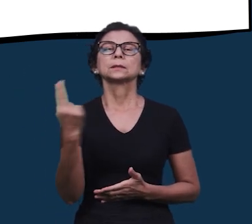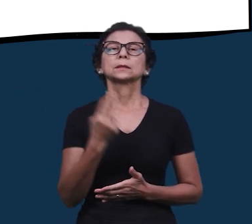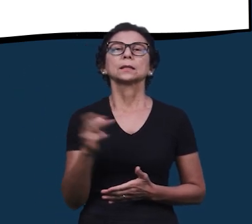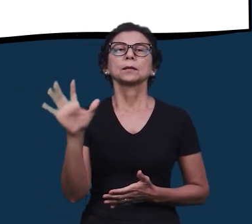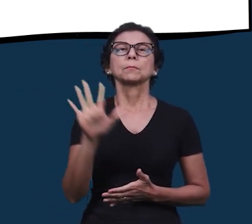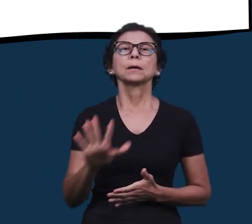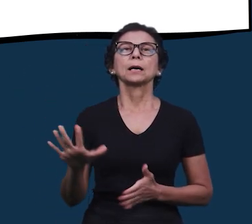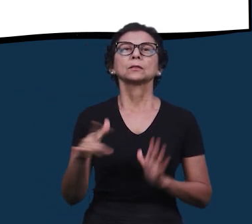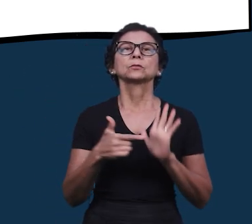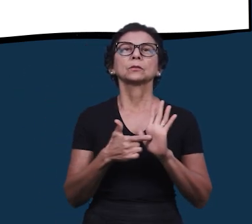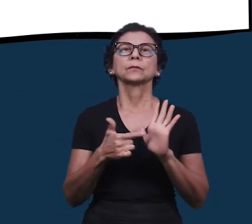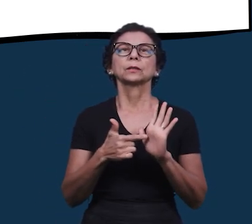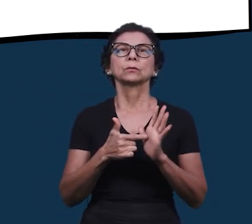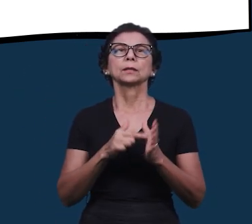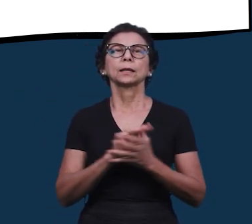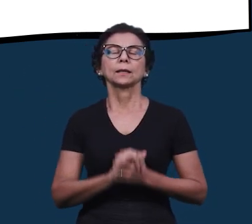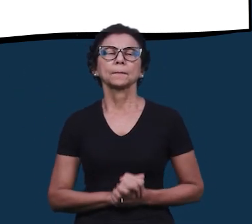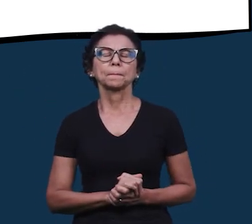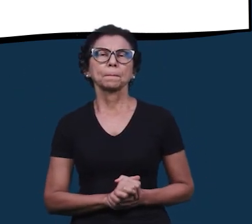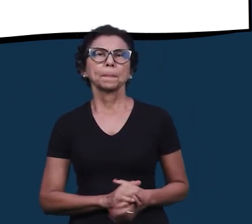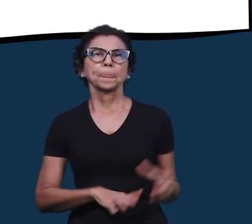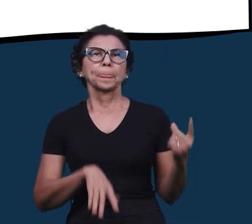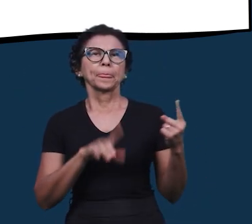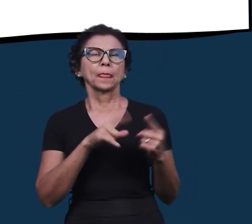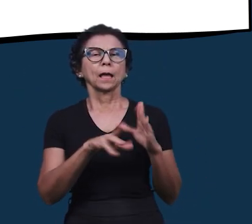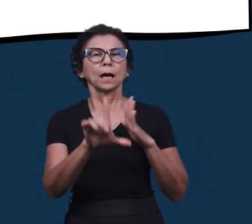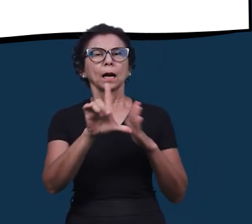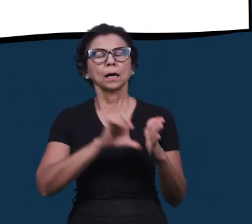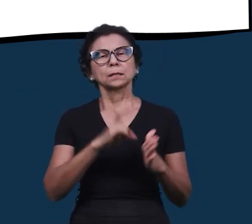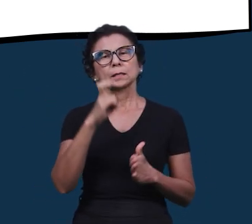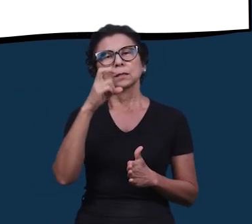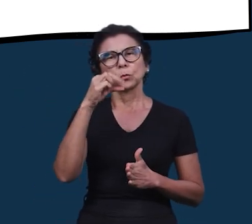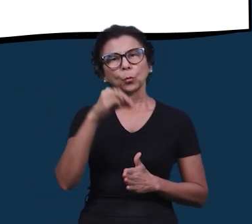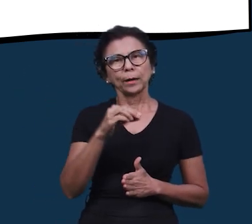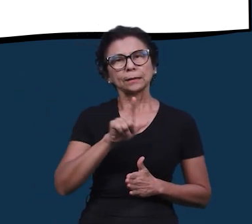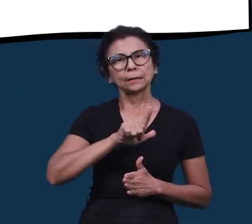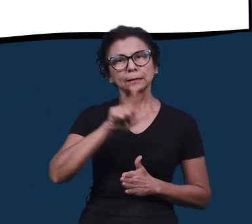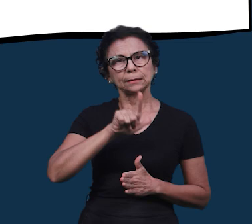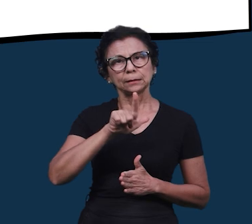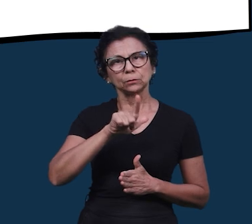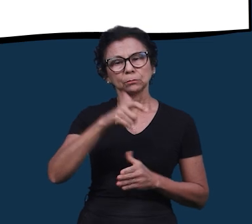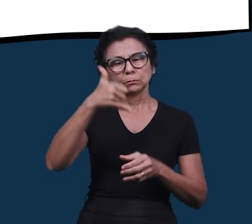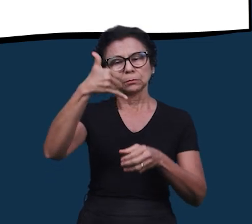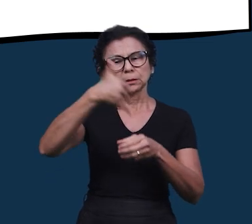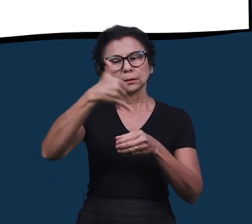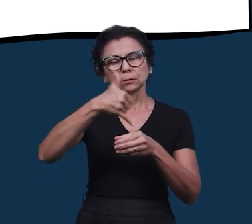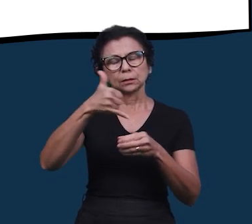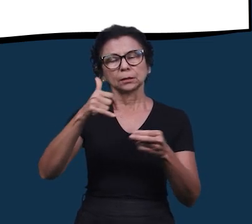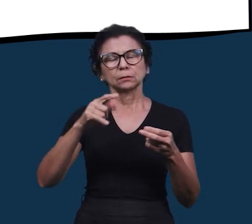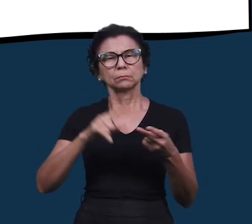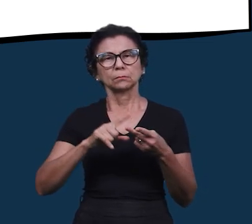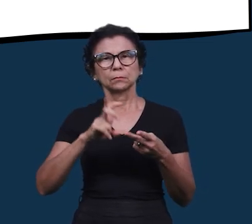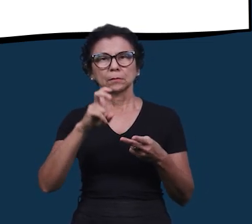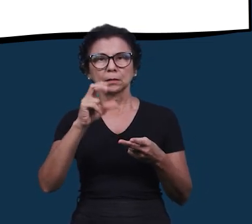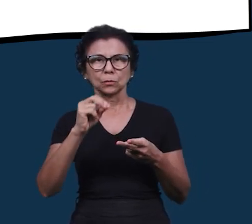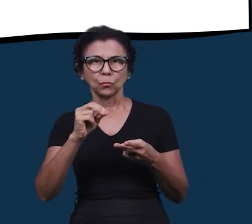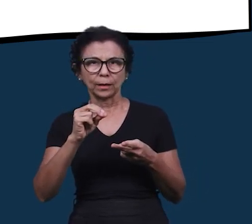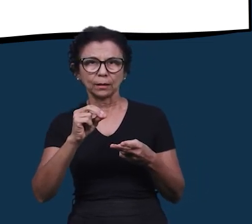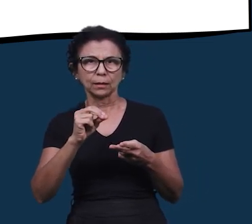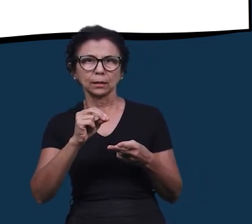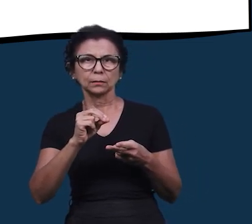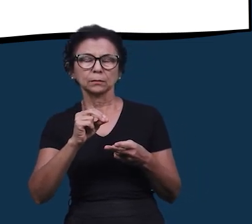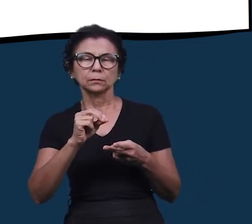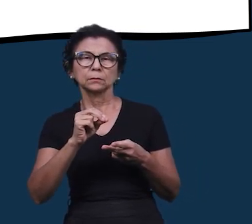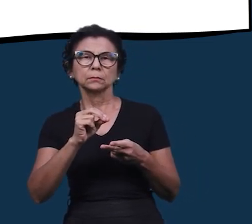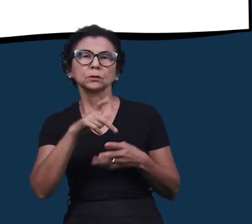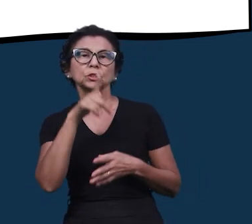eu verifico que eu tenho, antes, 50 ml de gasolina e 50 de água. E